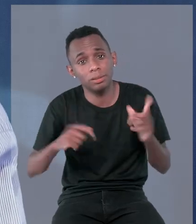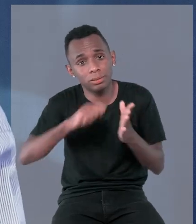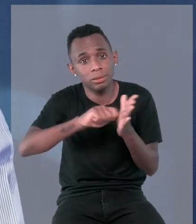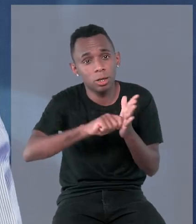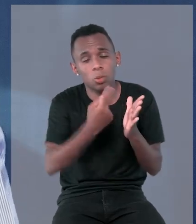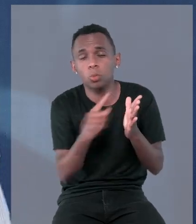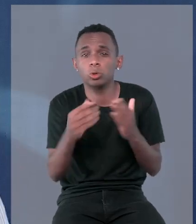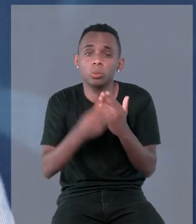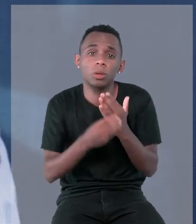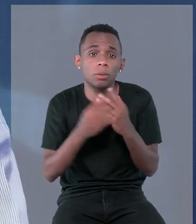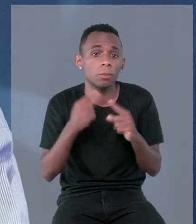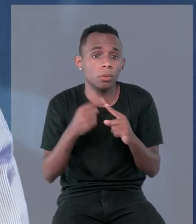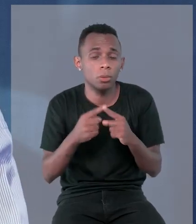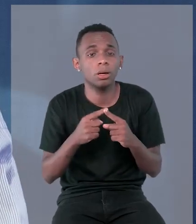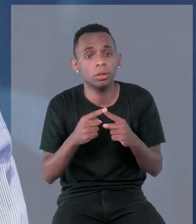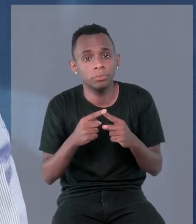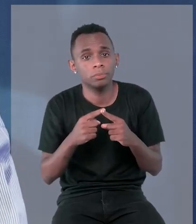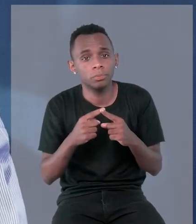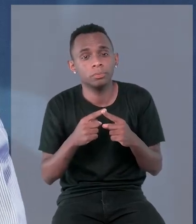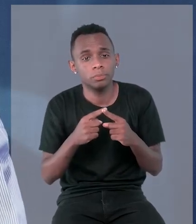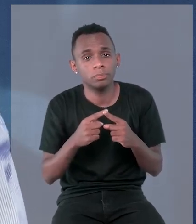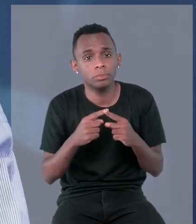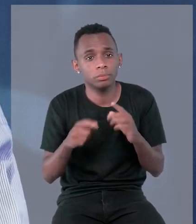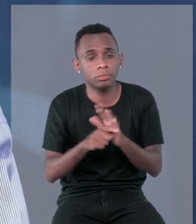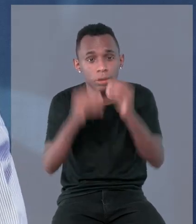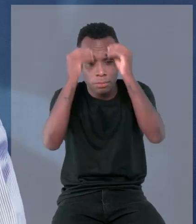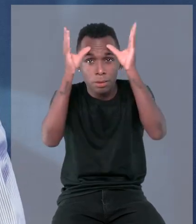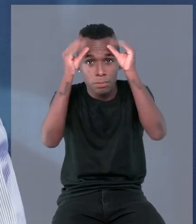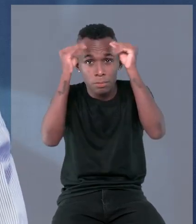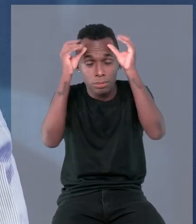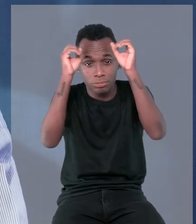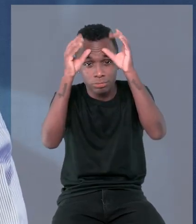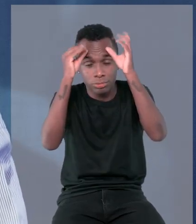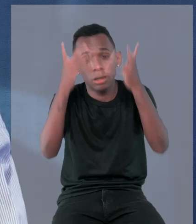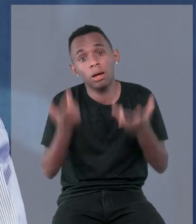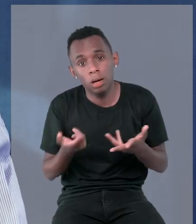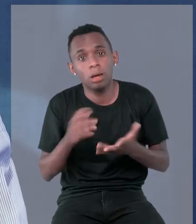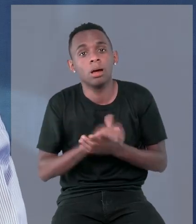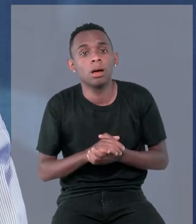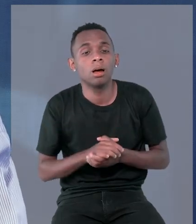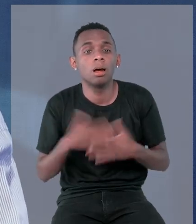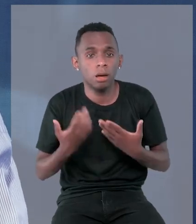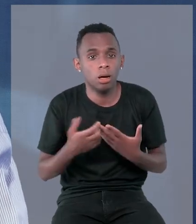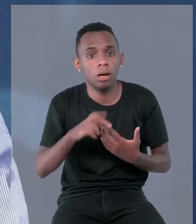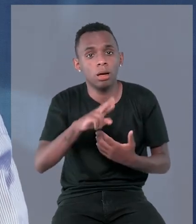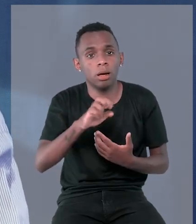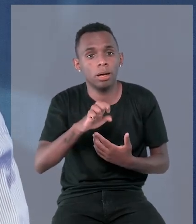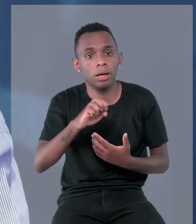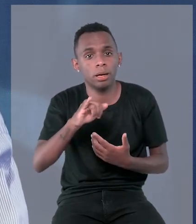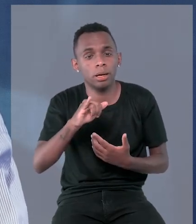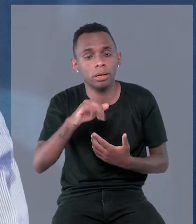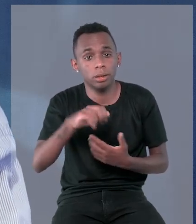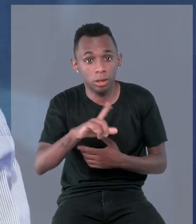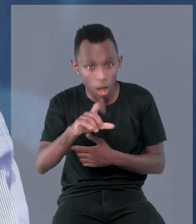escreveu o último livro dele porque ele foi acometido do mal de Alzheimer, né? Estou me referindo ao grande Reinaldo Santos